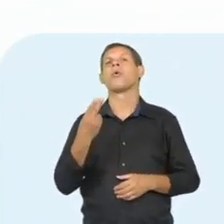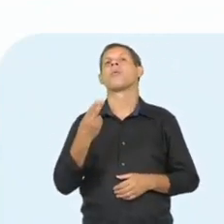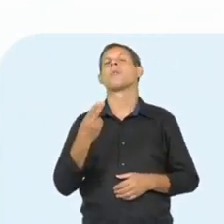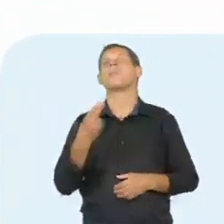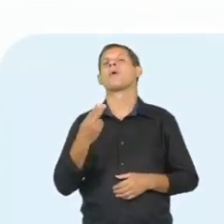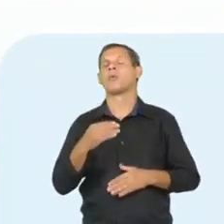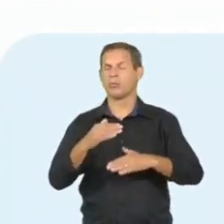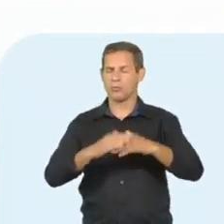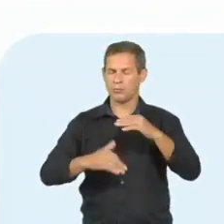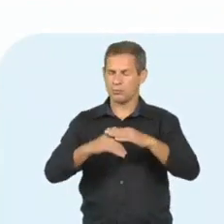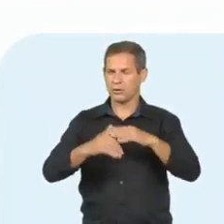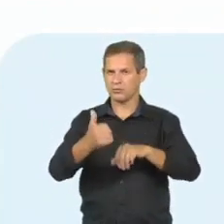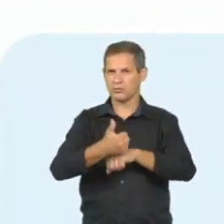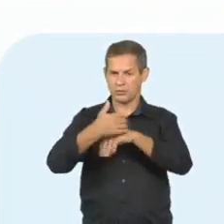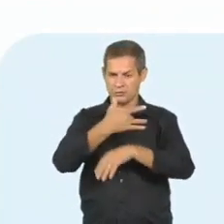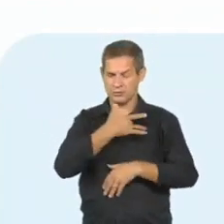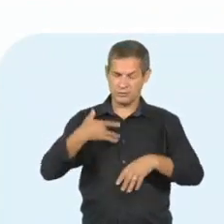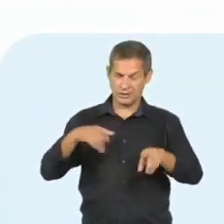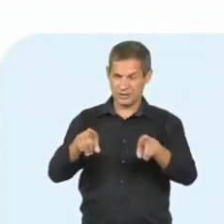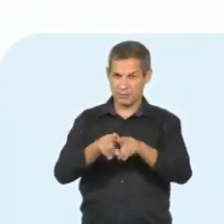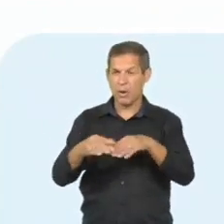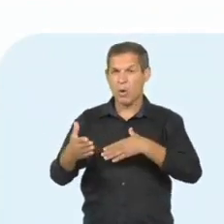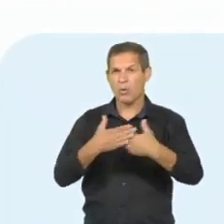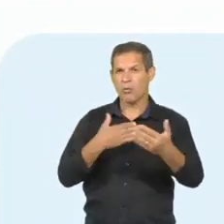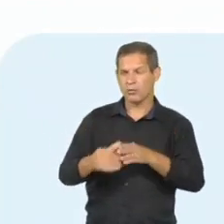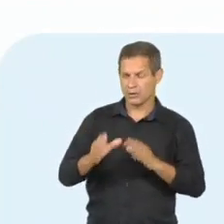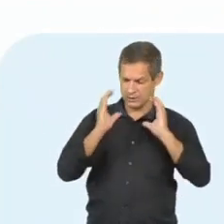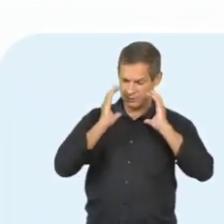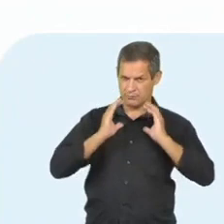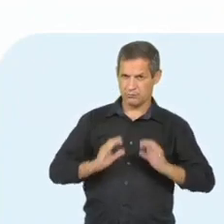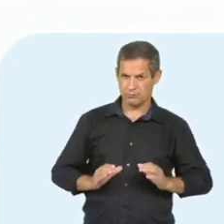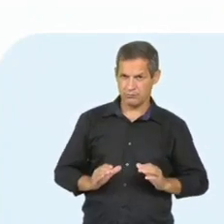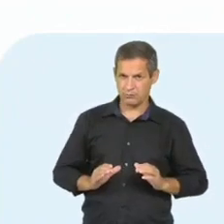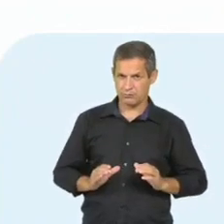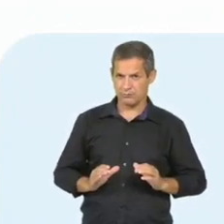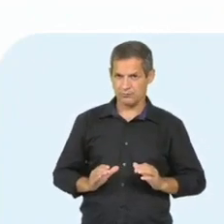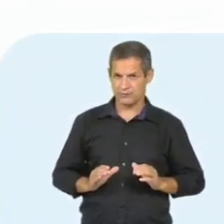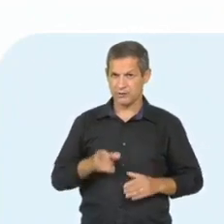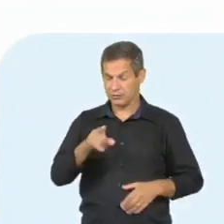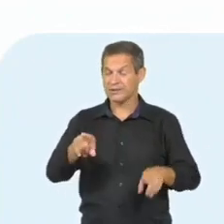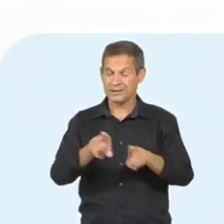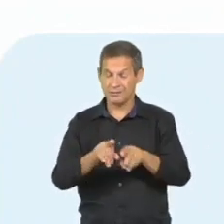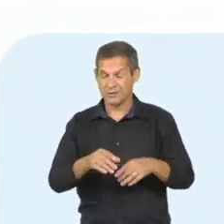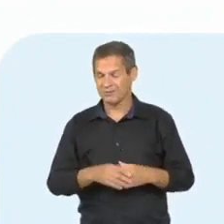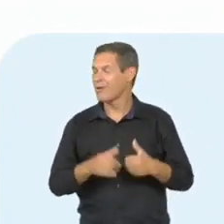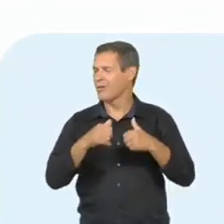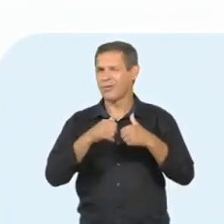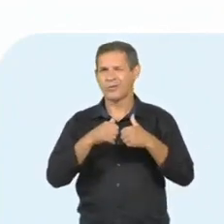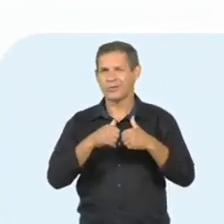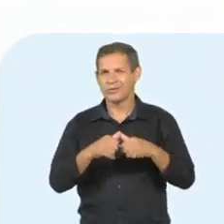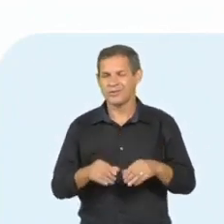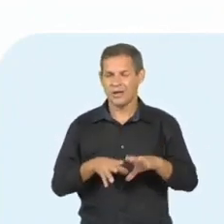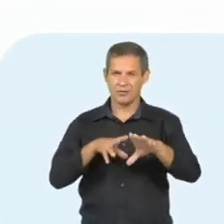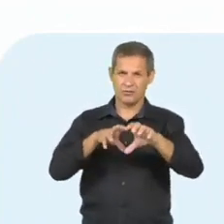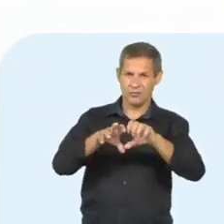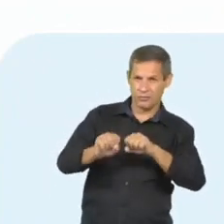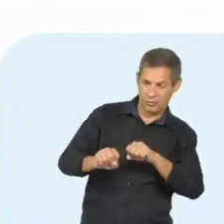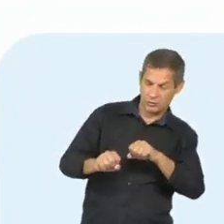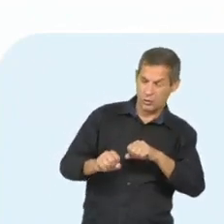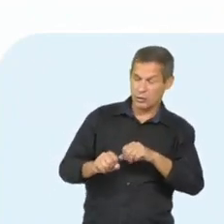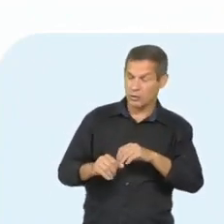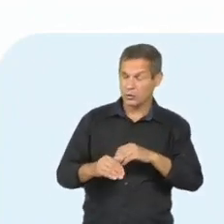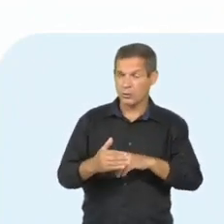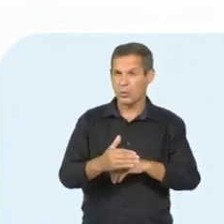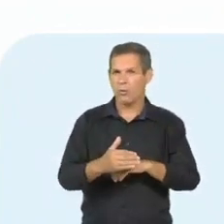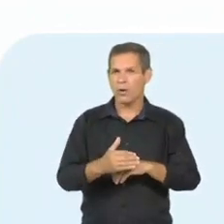pelos profissionais de saúde ou por qualquer cidadão. Sim, você que ainda não está formado, né, não é o profissional da